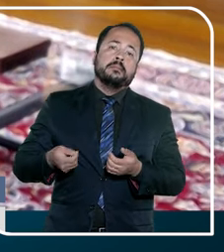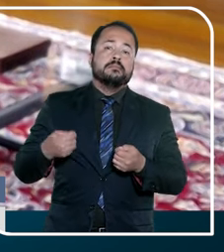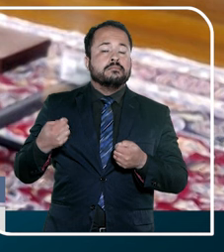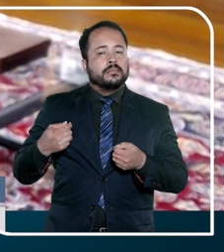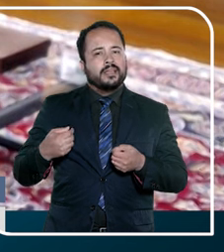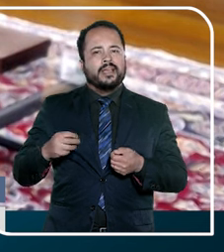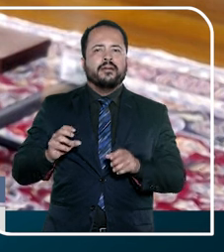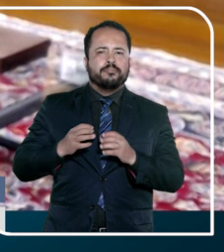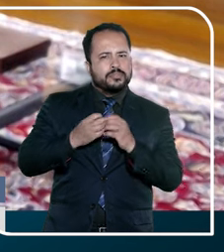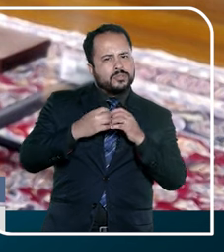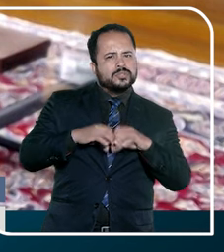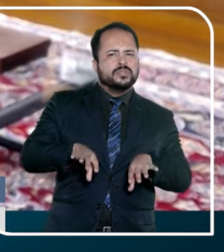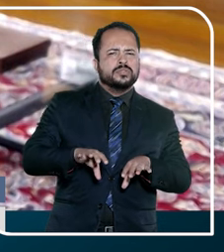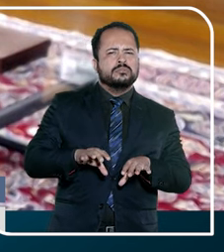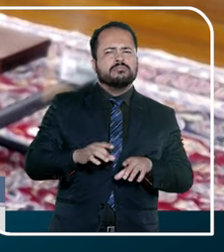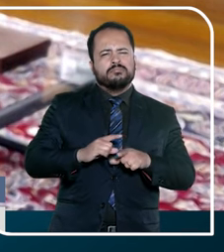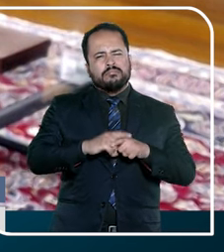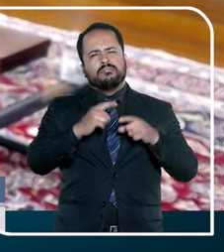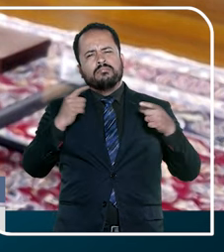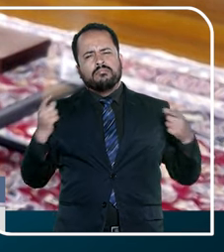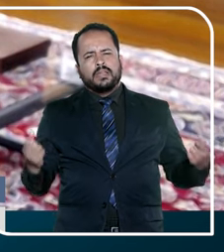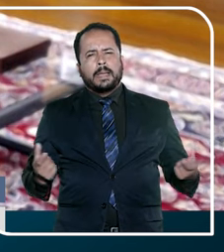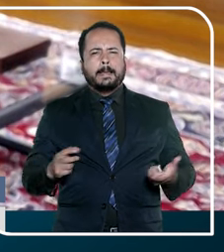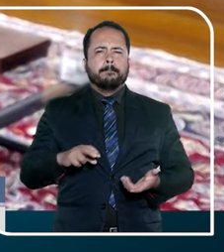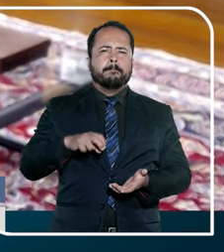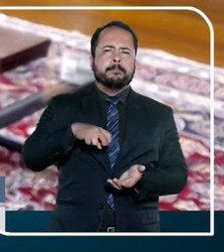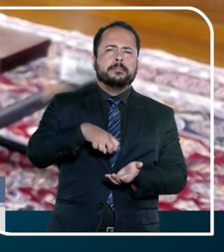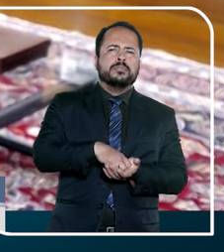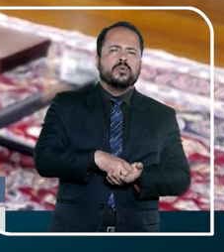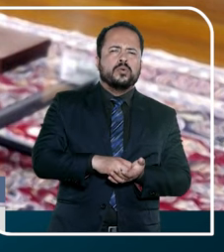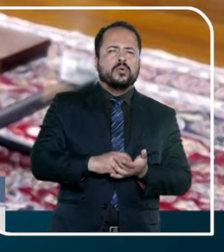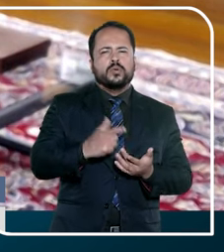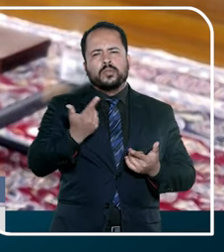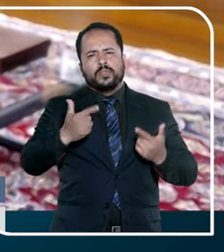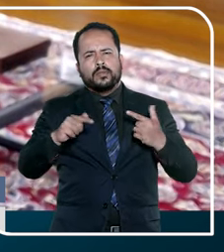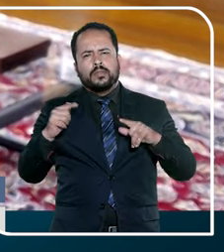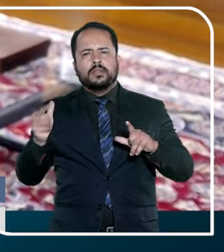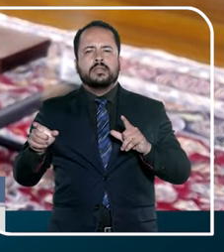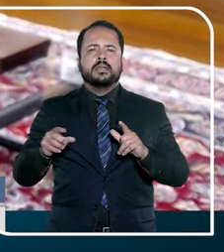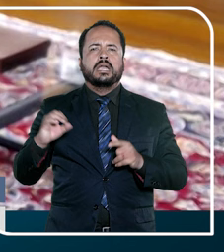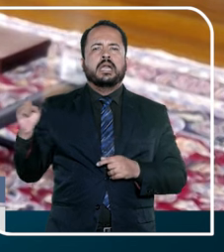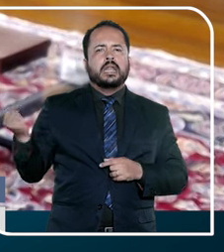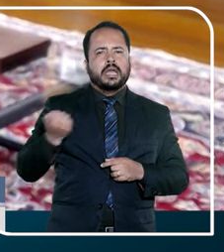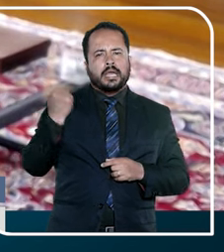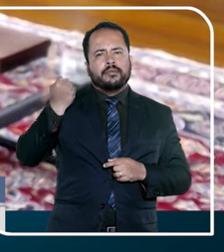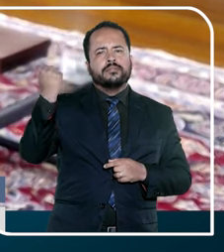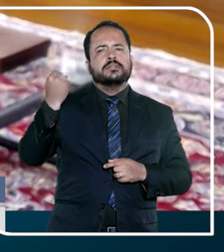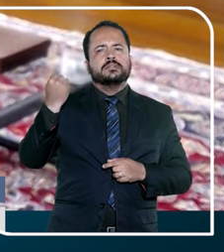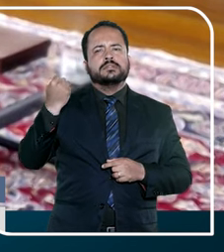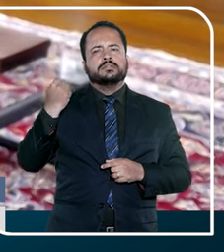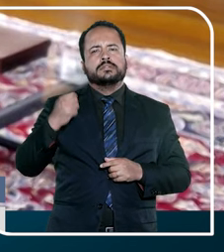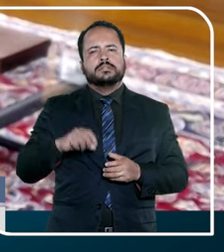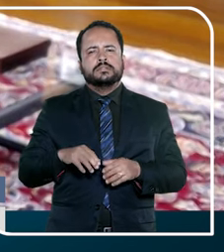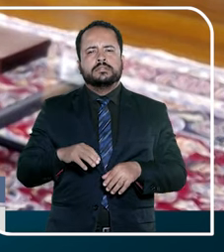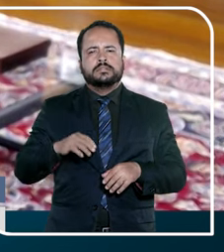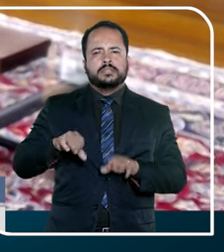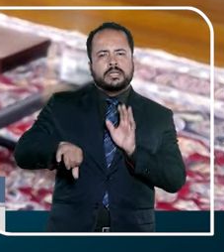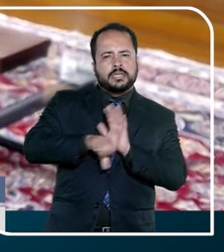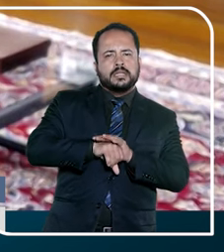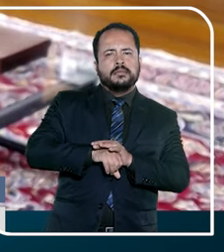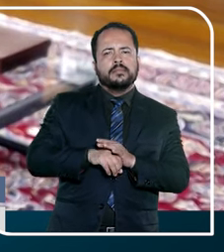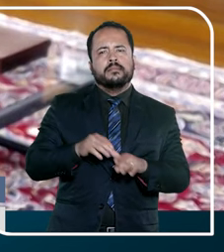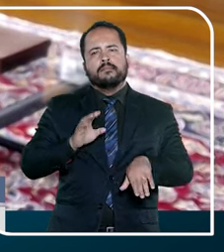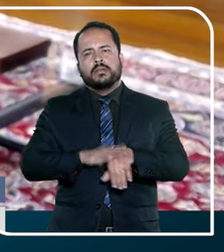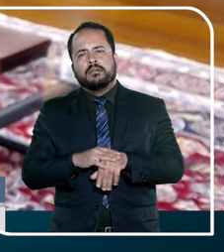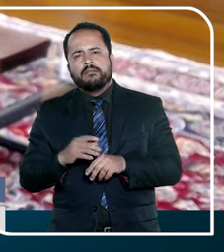para a punição de outros outras ações mais graves de contrabandos in calos em volume maior então